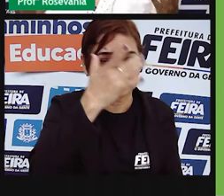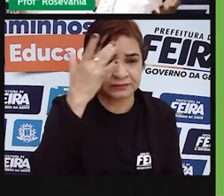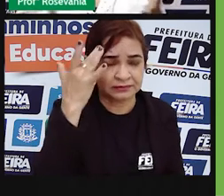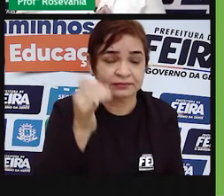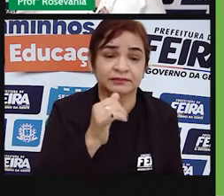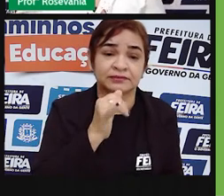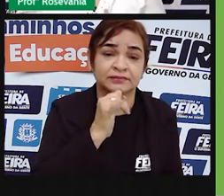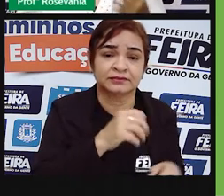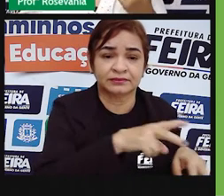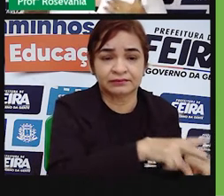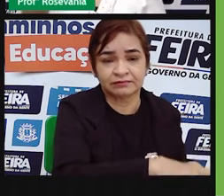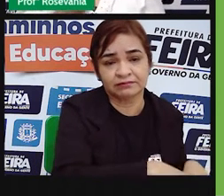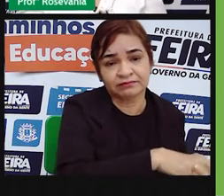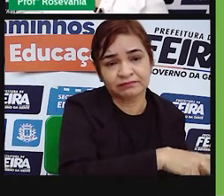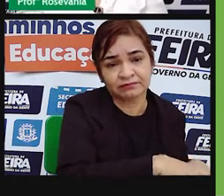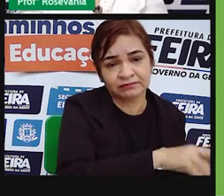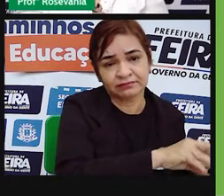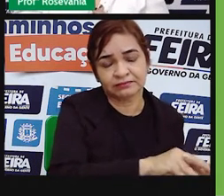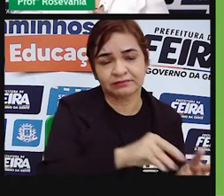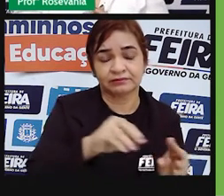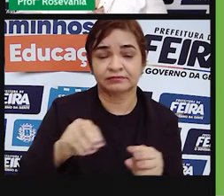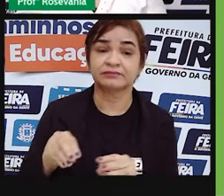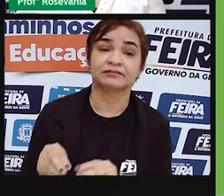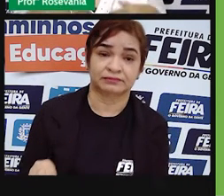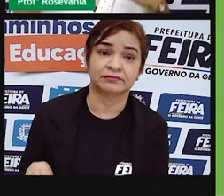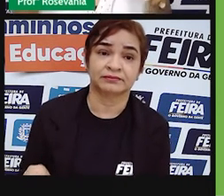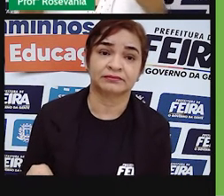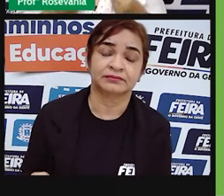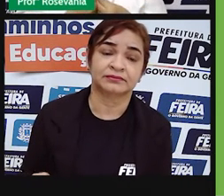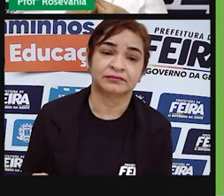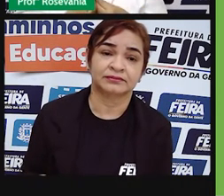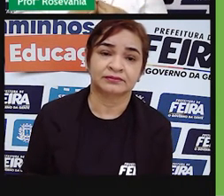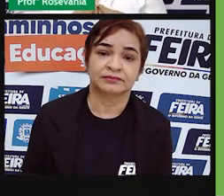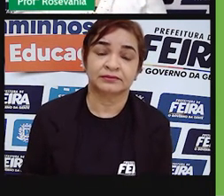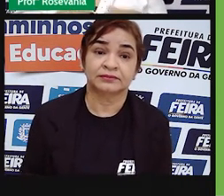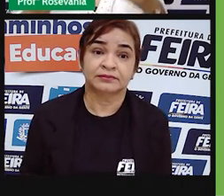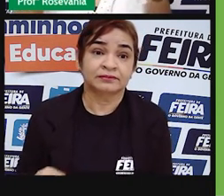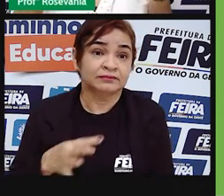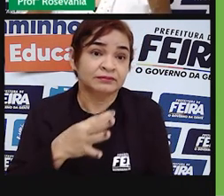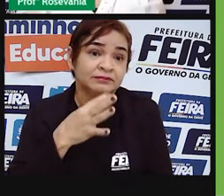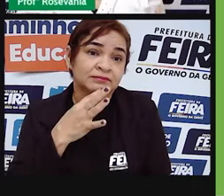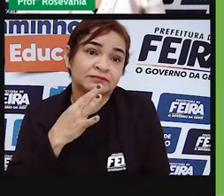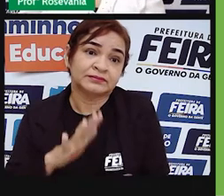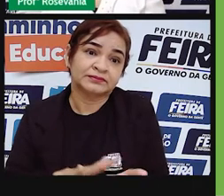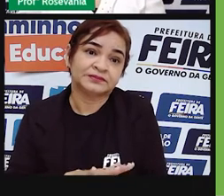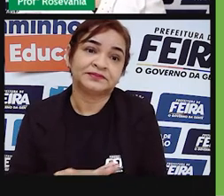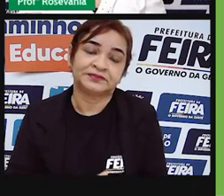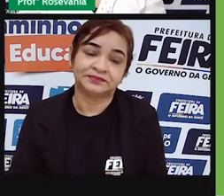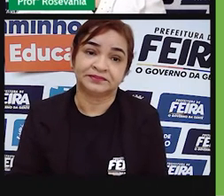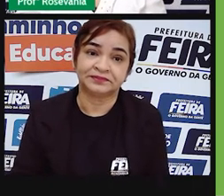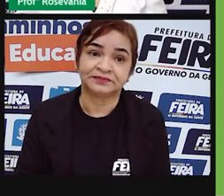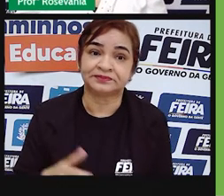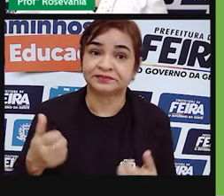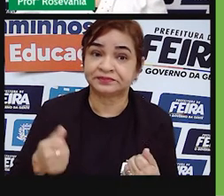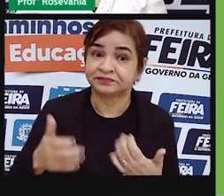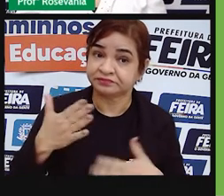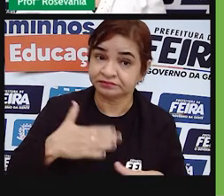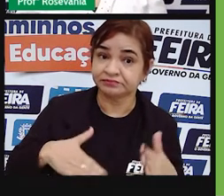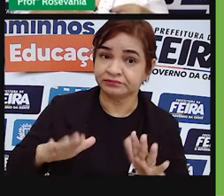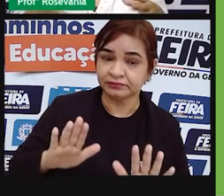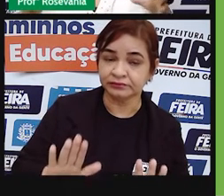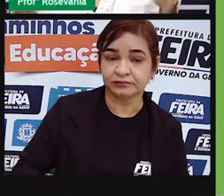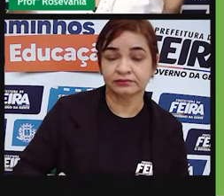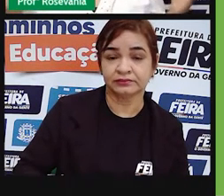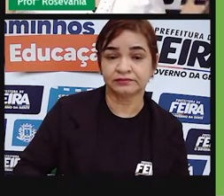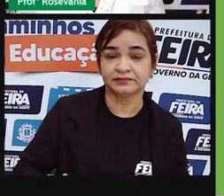vêm principalmente do Nordeste para a região Sudeste do nosso país. E aí, consequentemente, né, tem essa